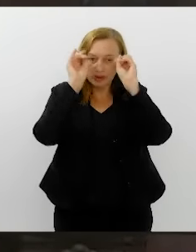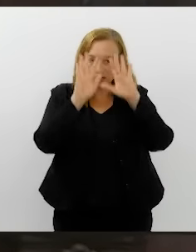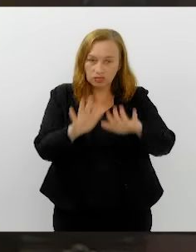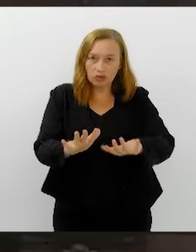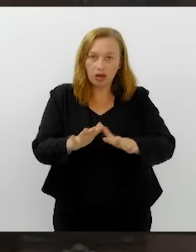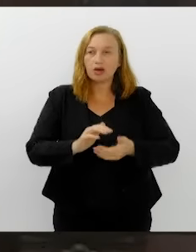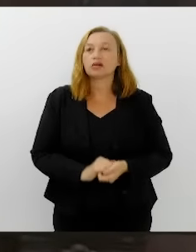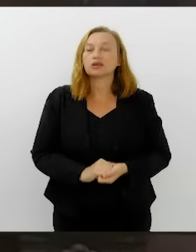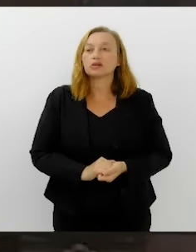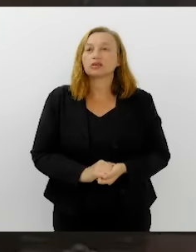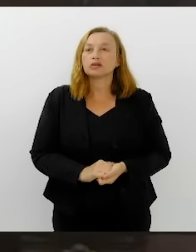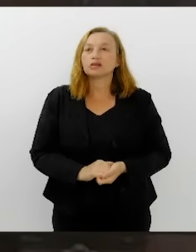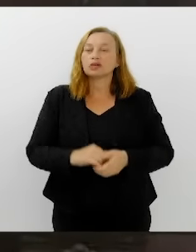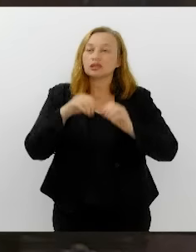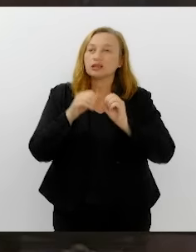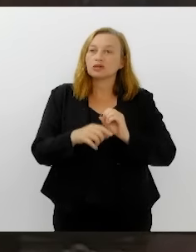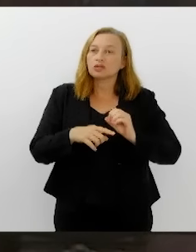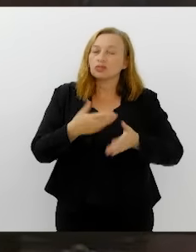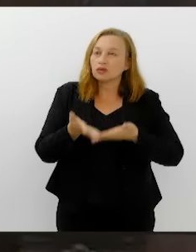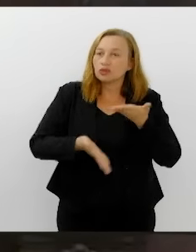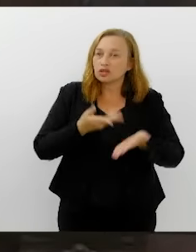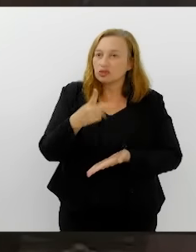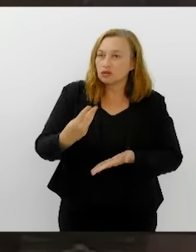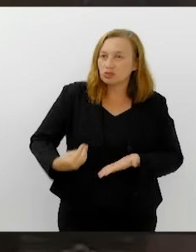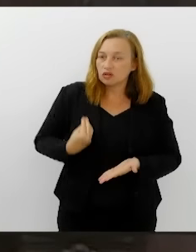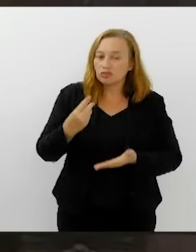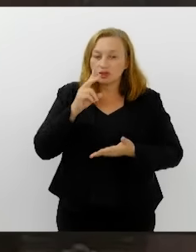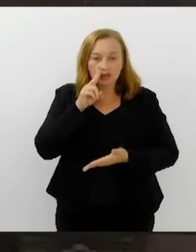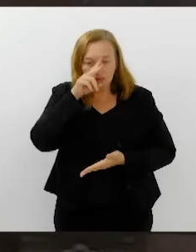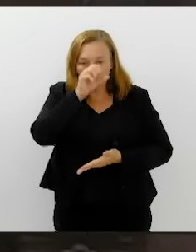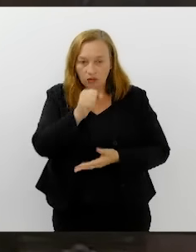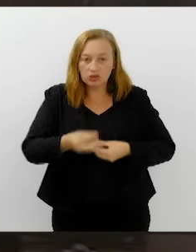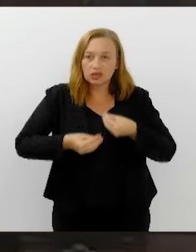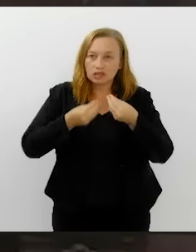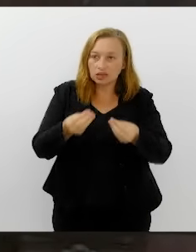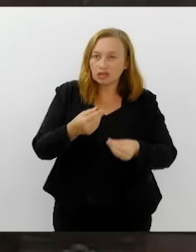abundantemente, iluminando seus passos e fortalecendo em sua